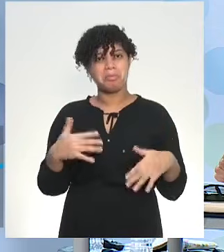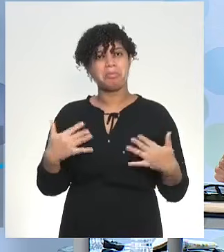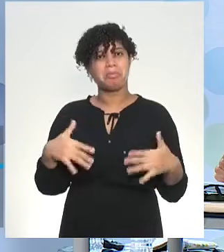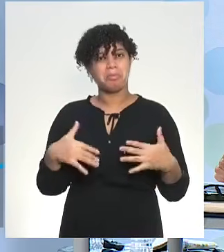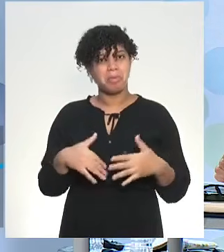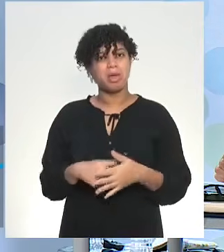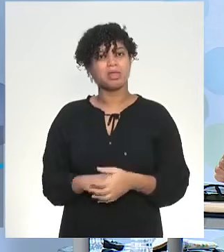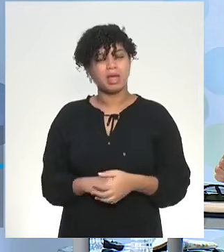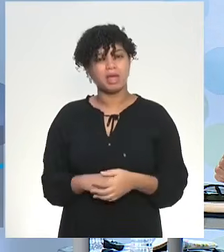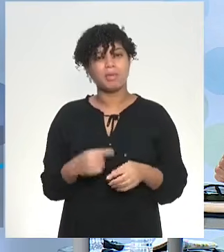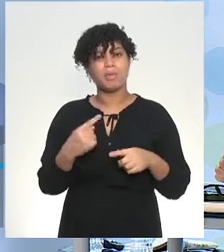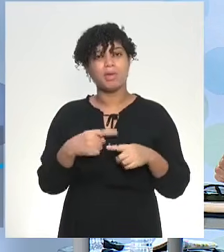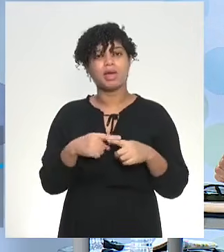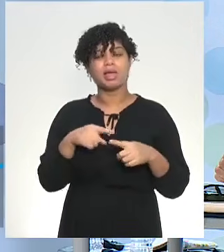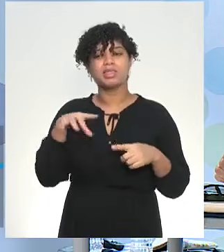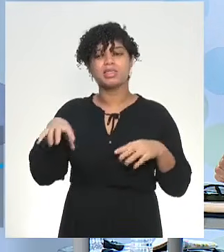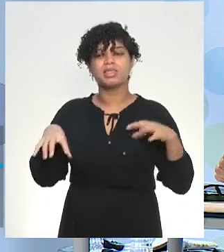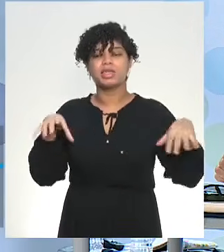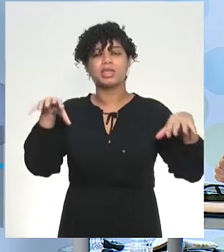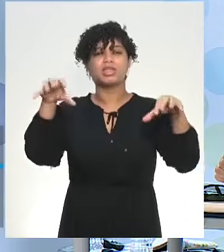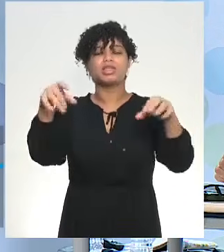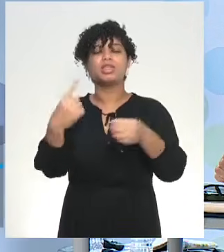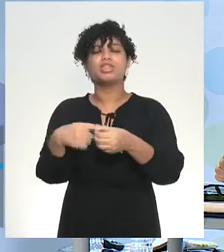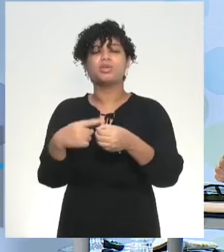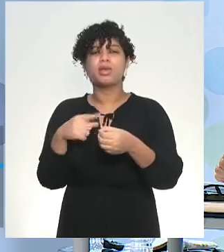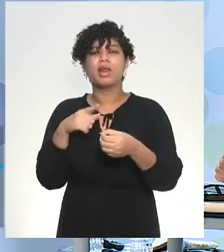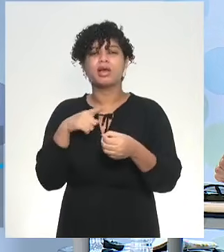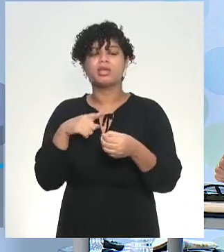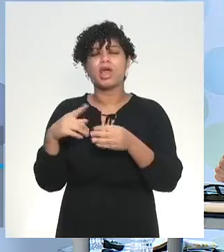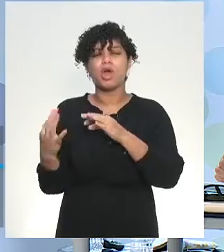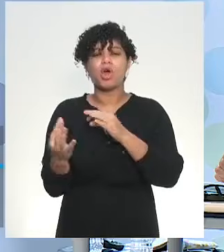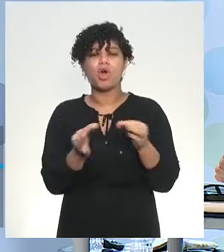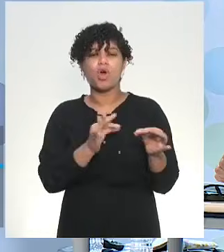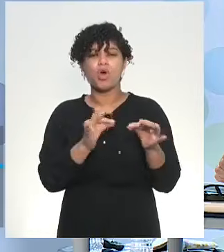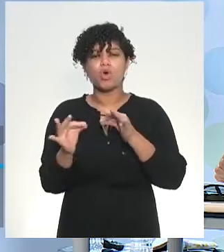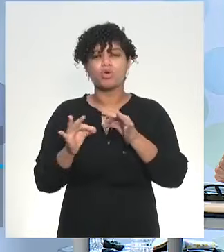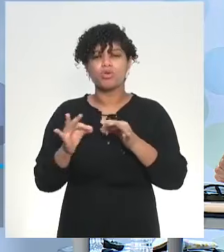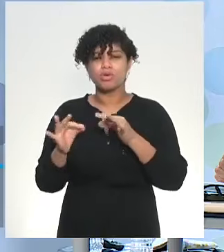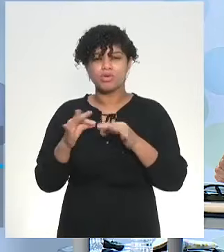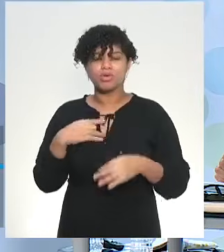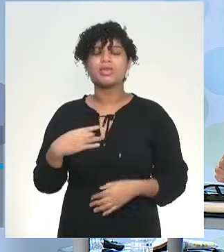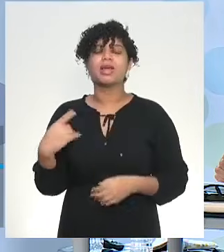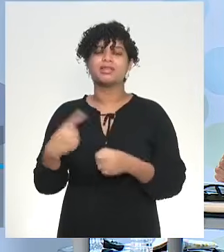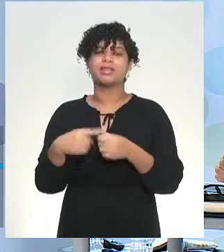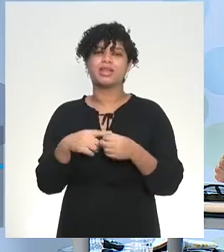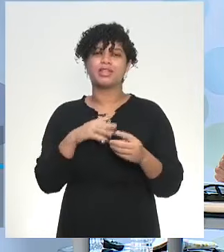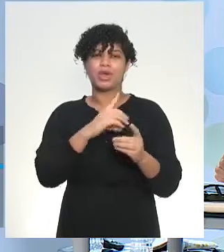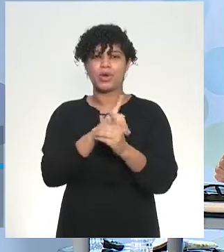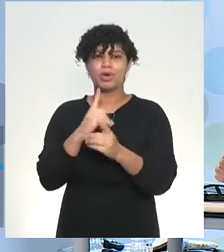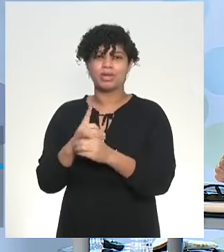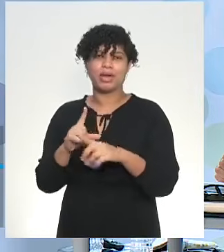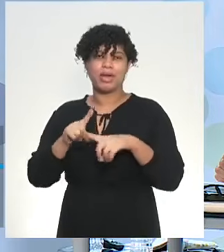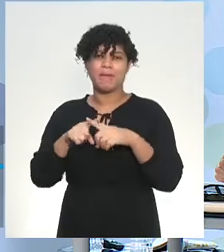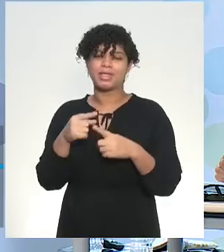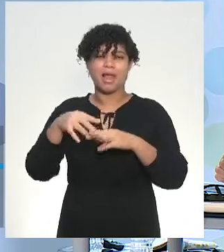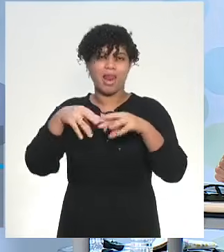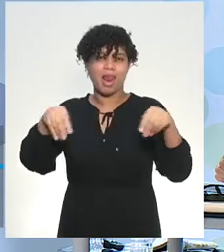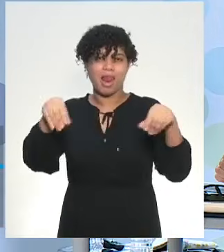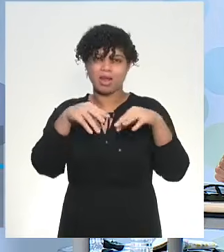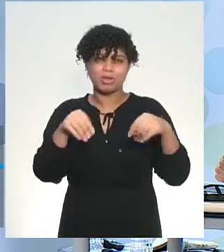outras cidades menores e aí forma o que nós chamamos de conurbação, ou seja, aquelas cidades se encontram e praticamente você não tem nenhum